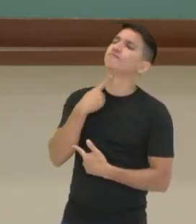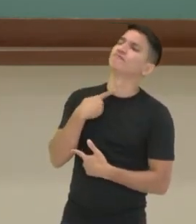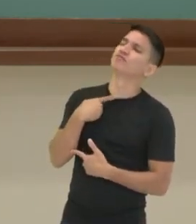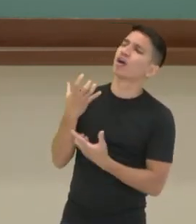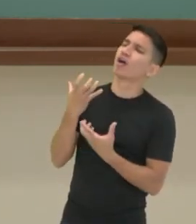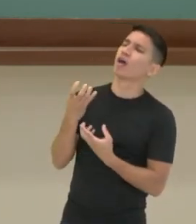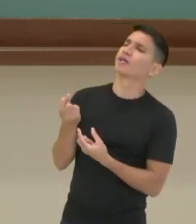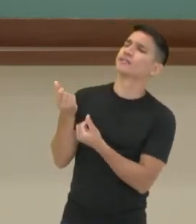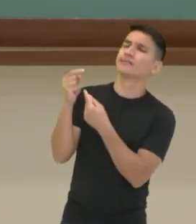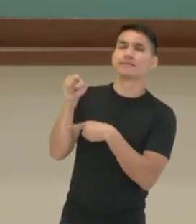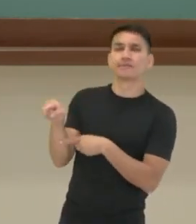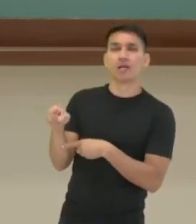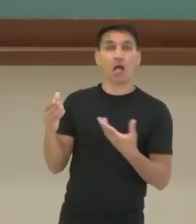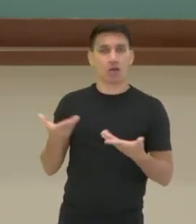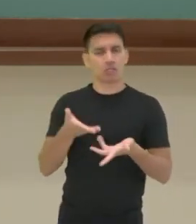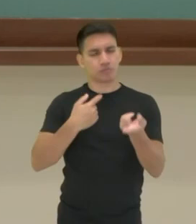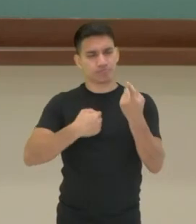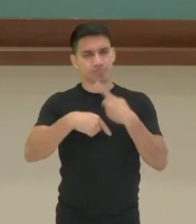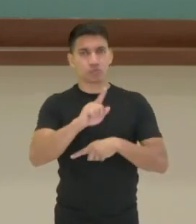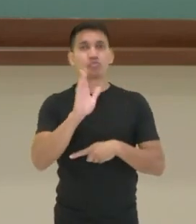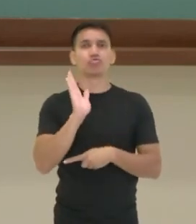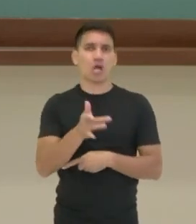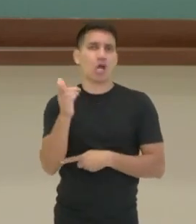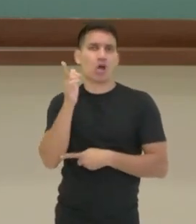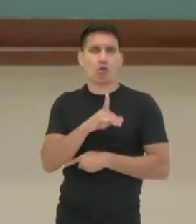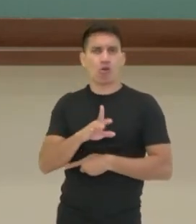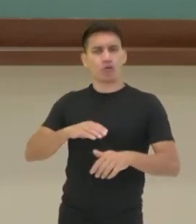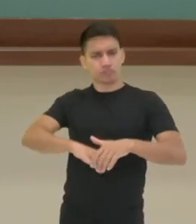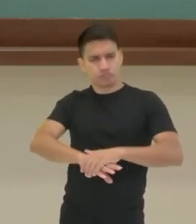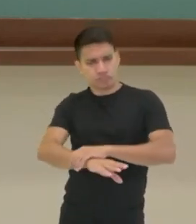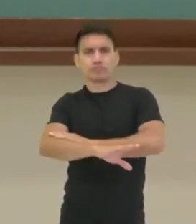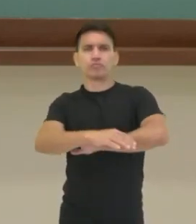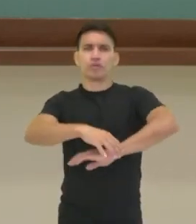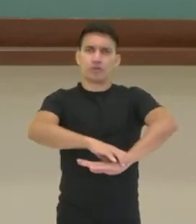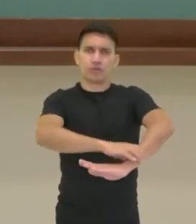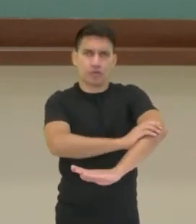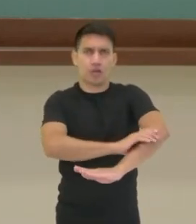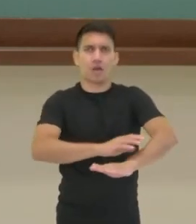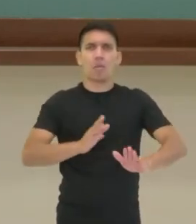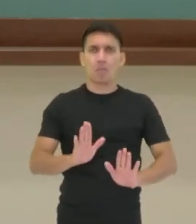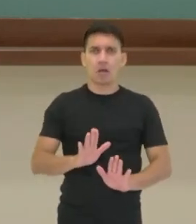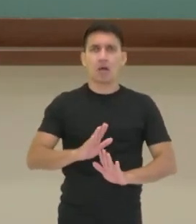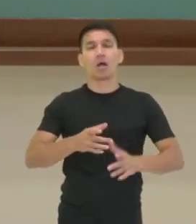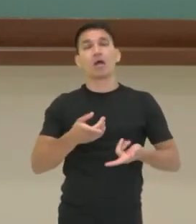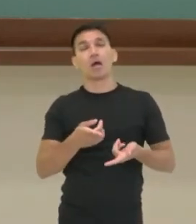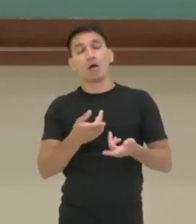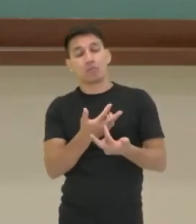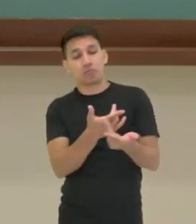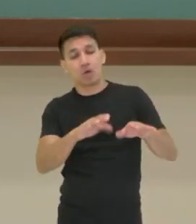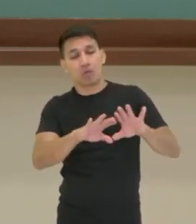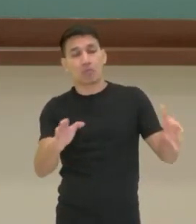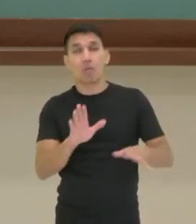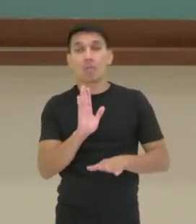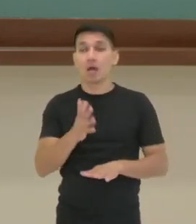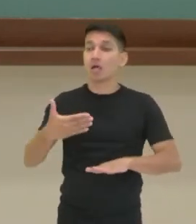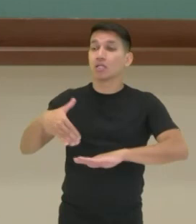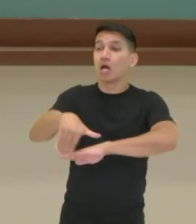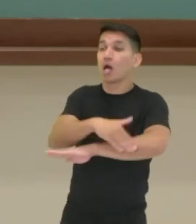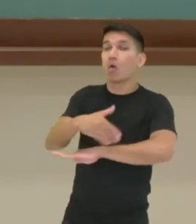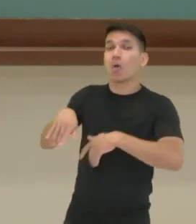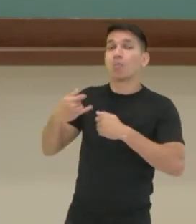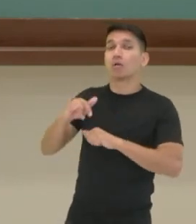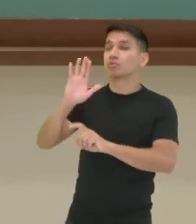comerciante. Agora ele era. Tinha calçado, mesa farta, mas na rua teve que se curvar perante os ministros do